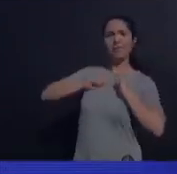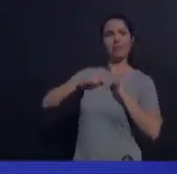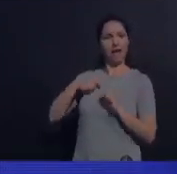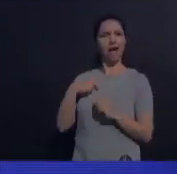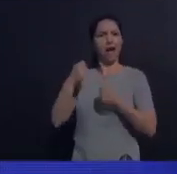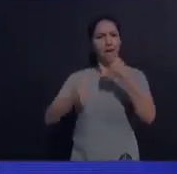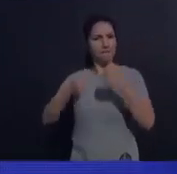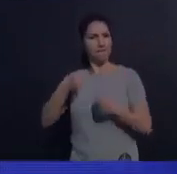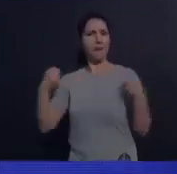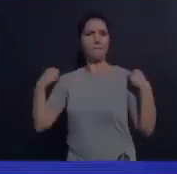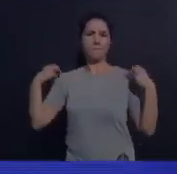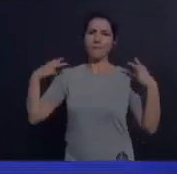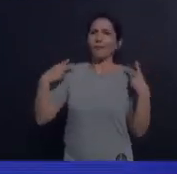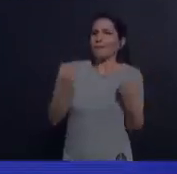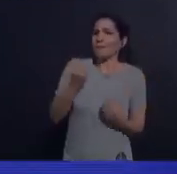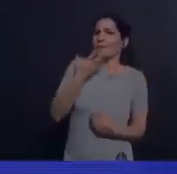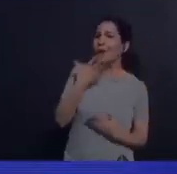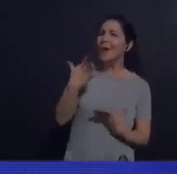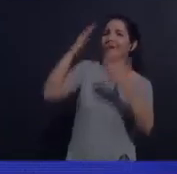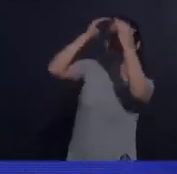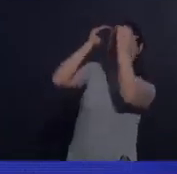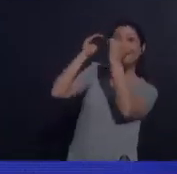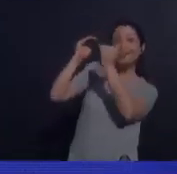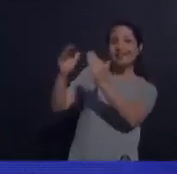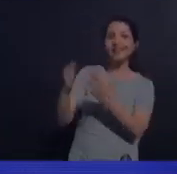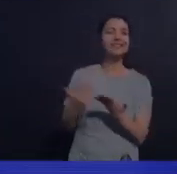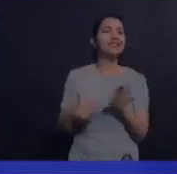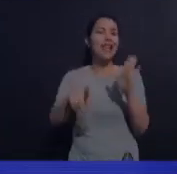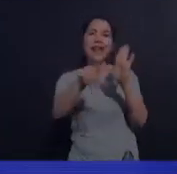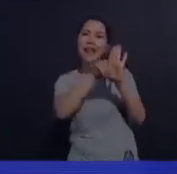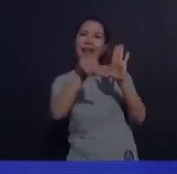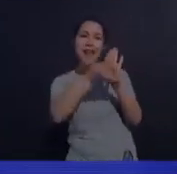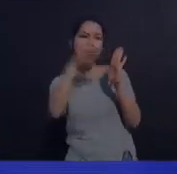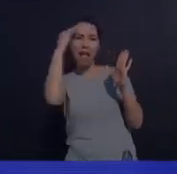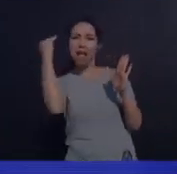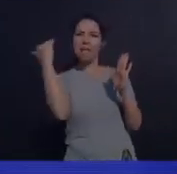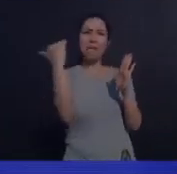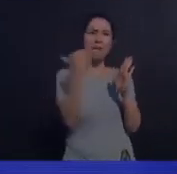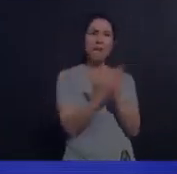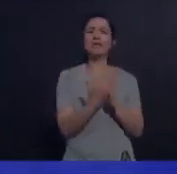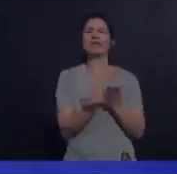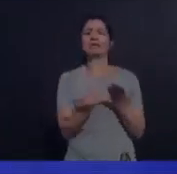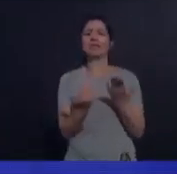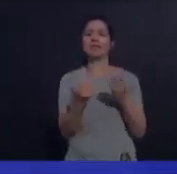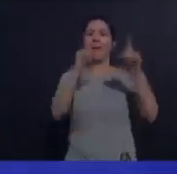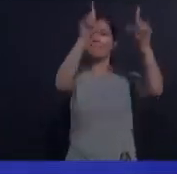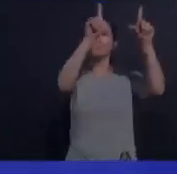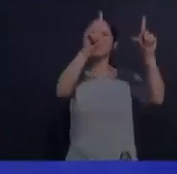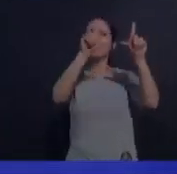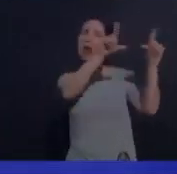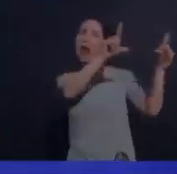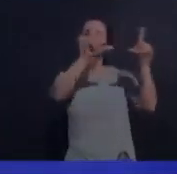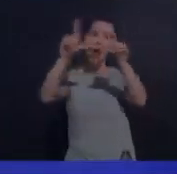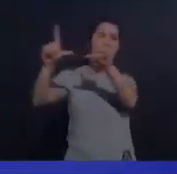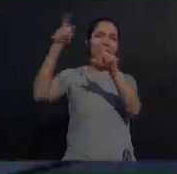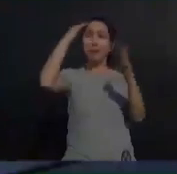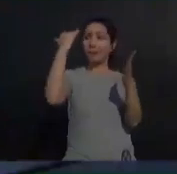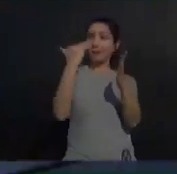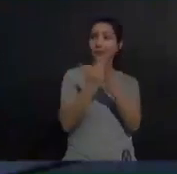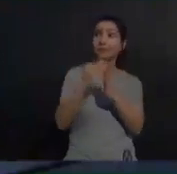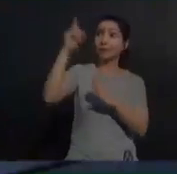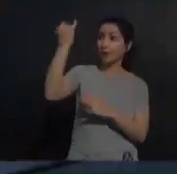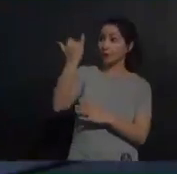motorista errou por obedecer os sinais vou fazer tudo certinho e deus falou comigo patrícia minha